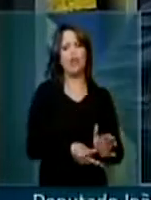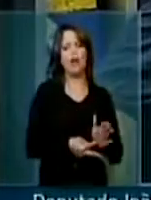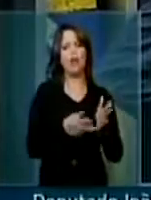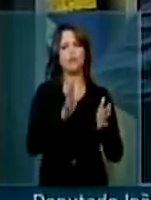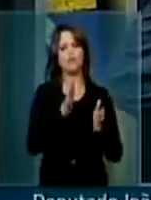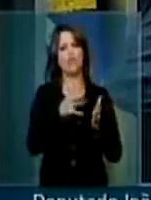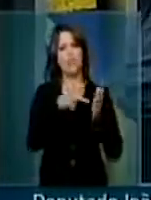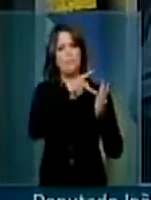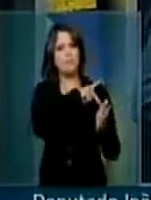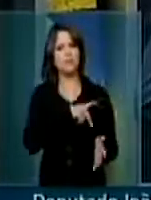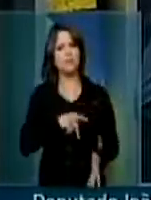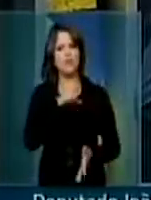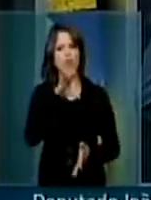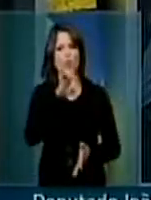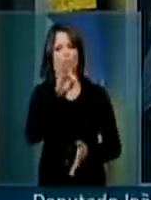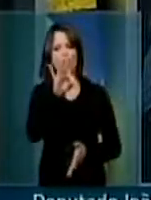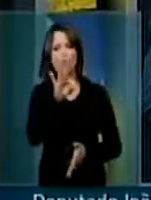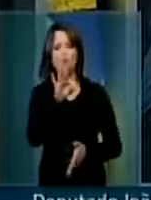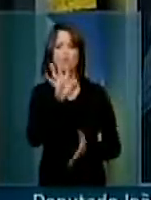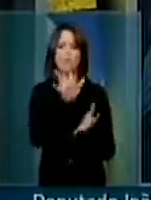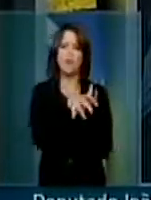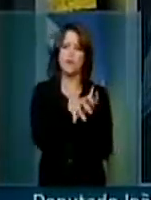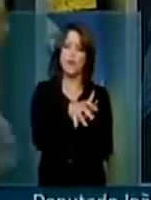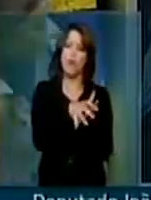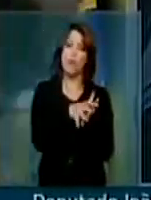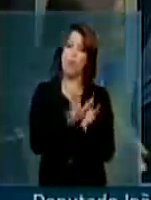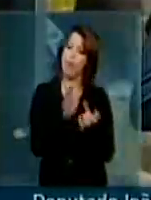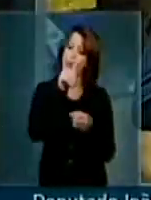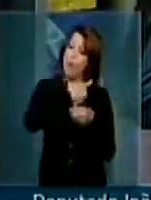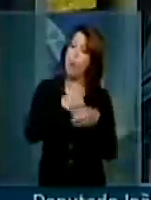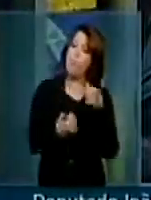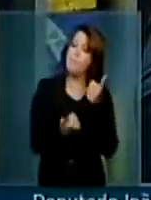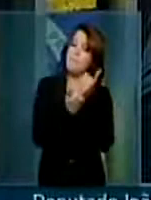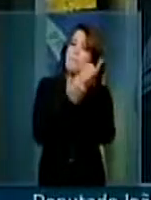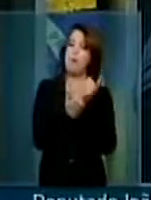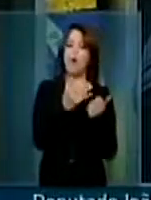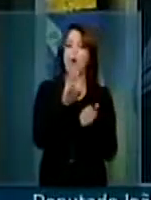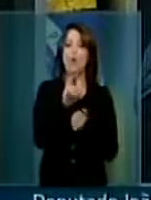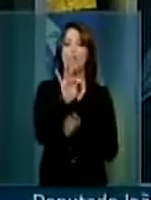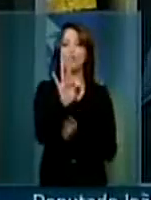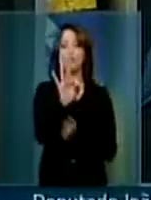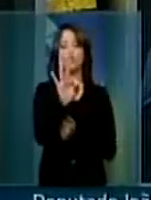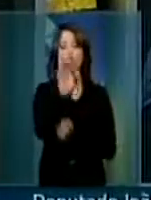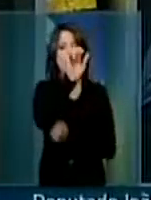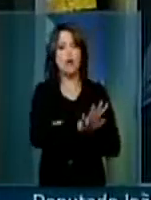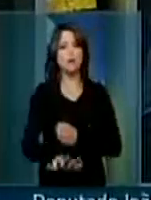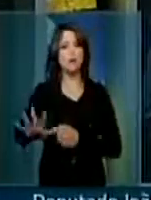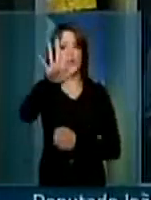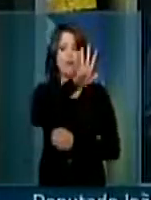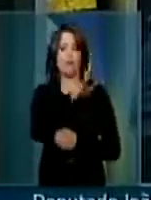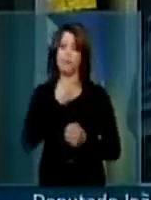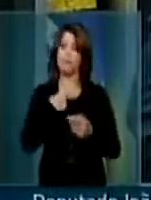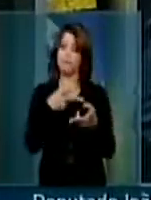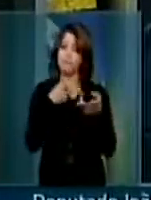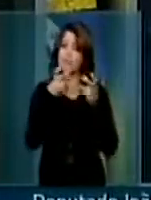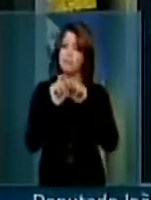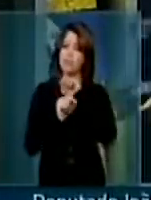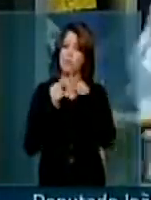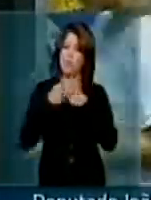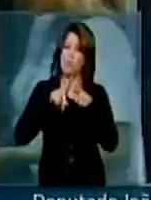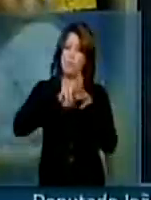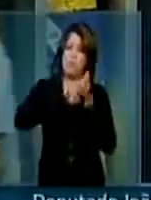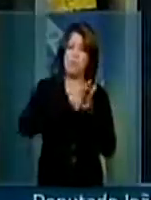presidente da CUT em Pernambuco, membro da direção nacional da CUT. E nós vemos que essa